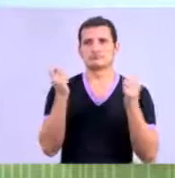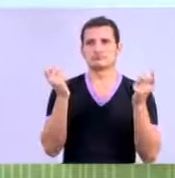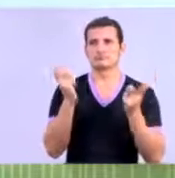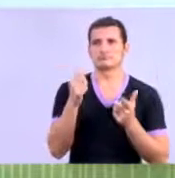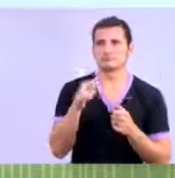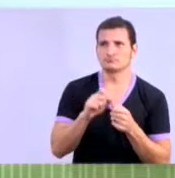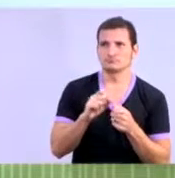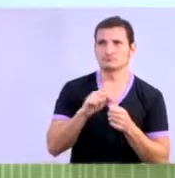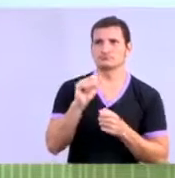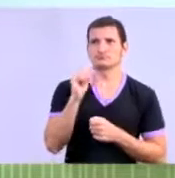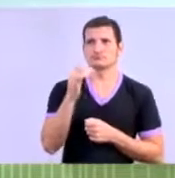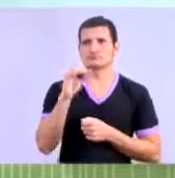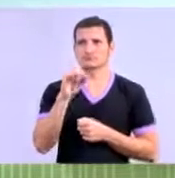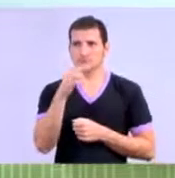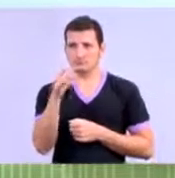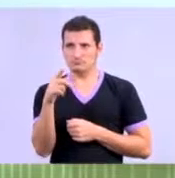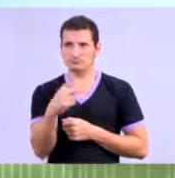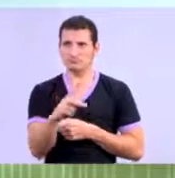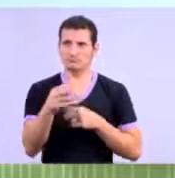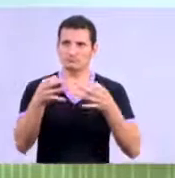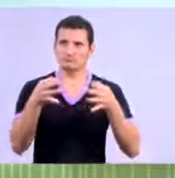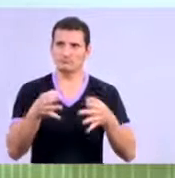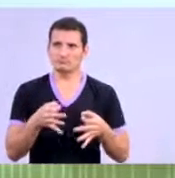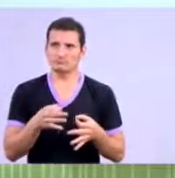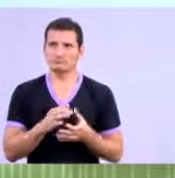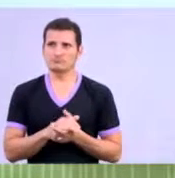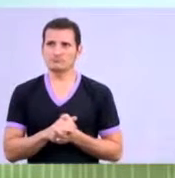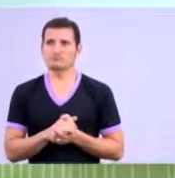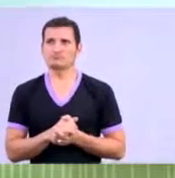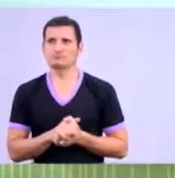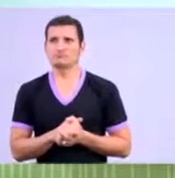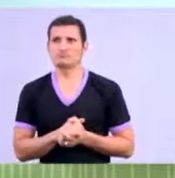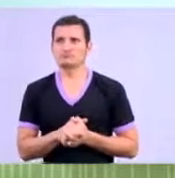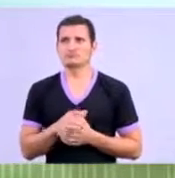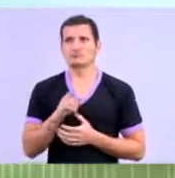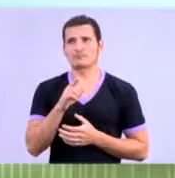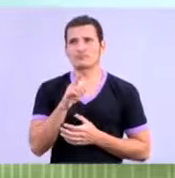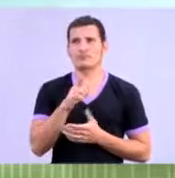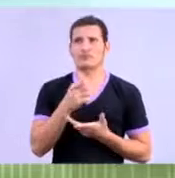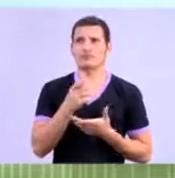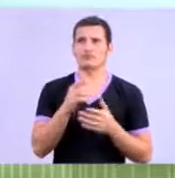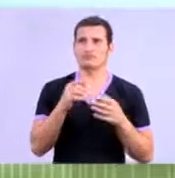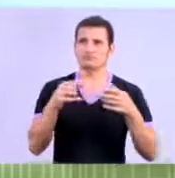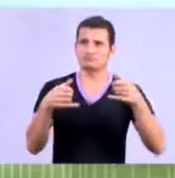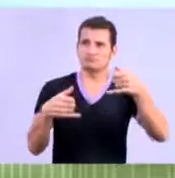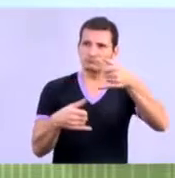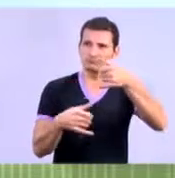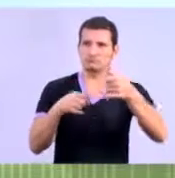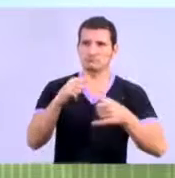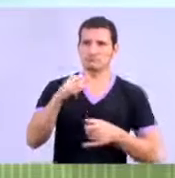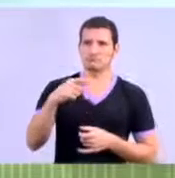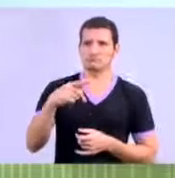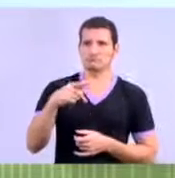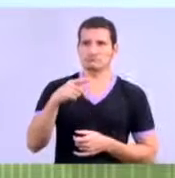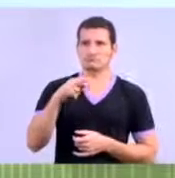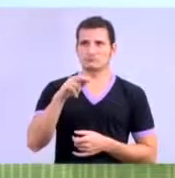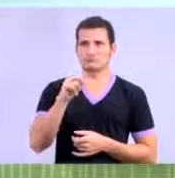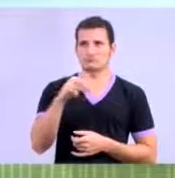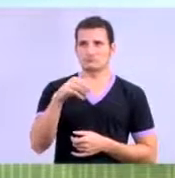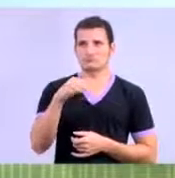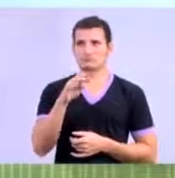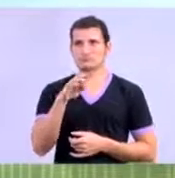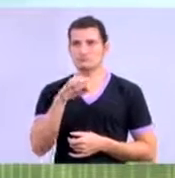executar a ação corretamente. Então, quando você define o parâmetro, você obrigatoriamente tem que definir aqueles parâmetros, senão o método não